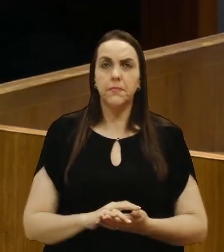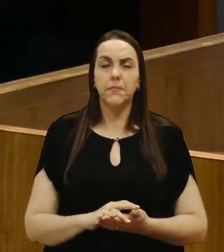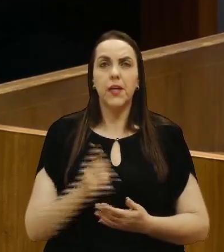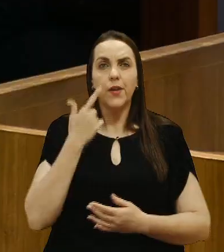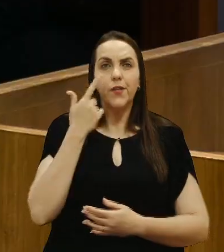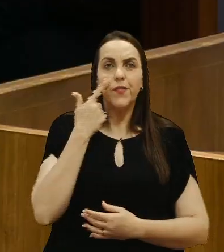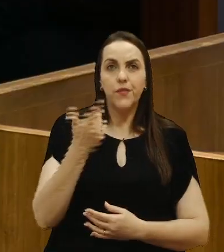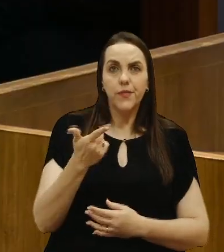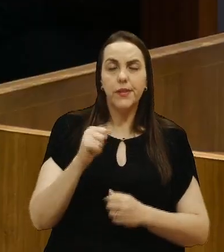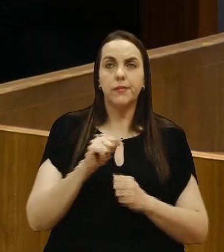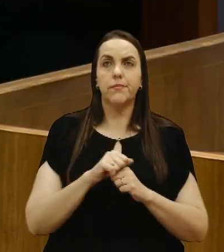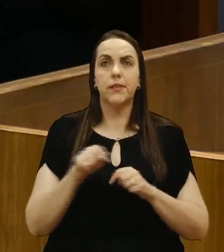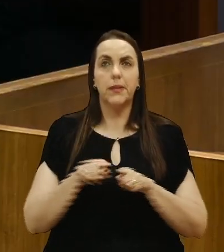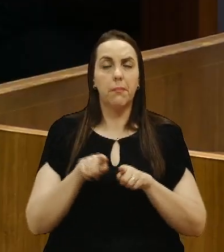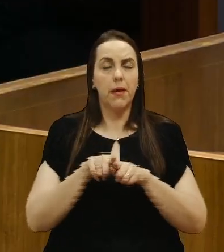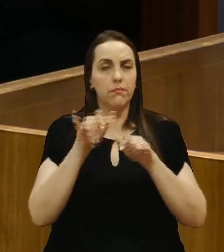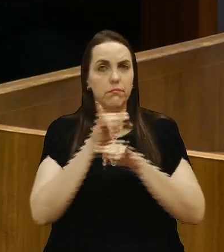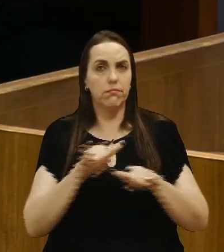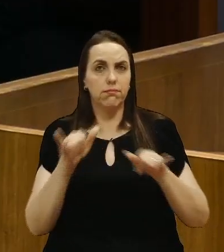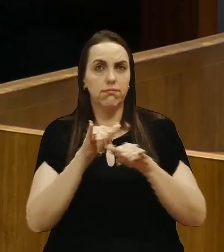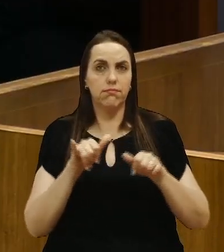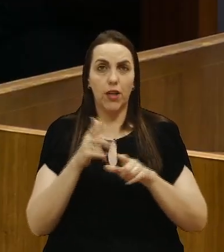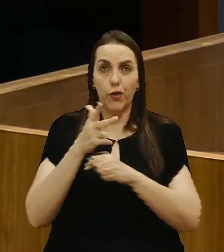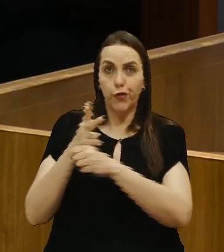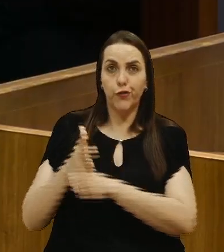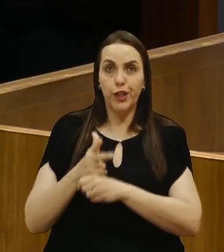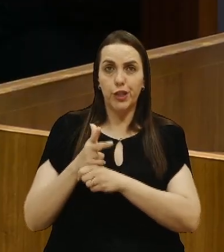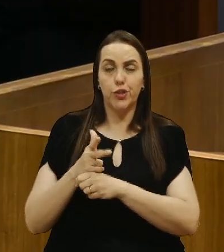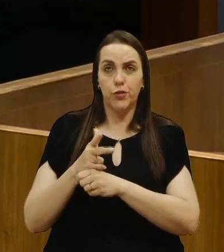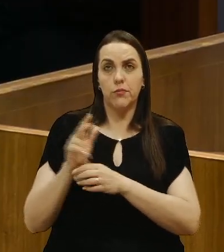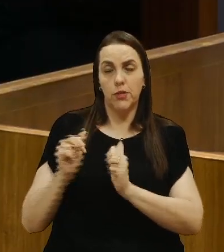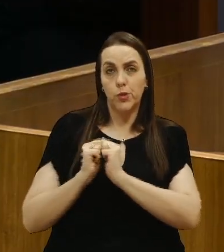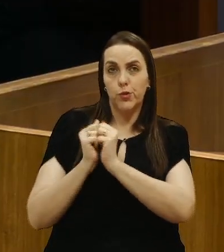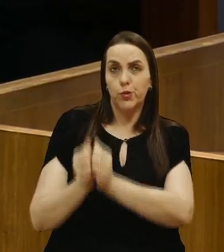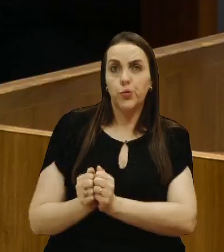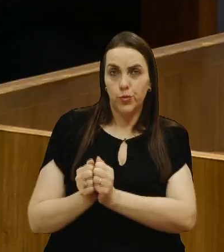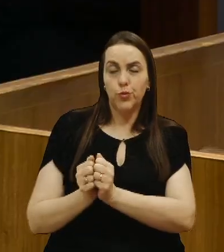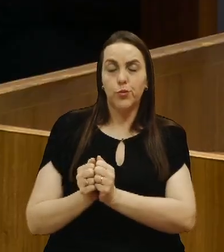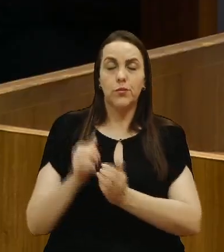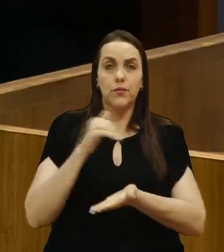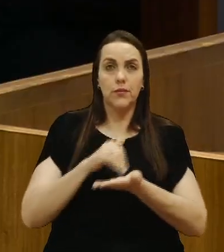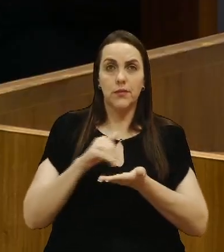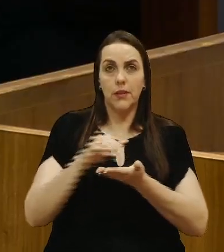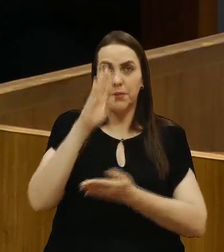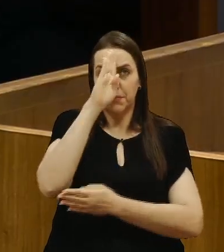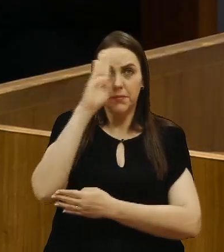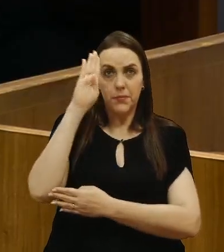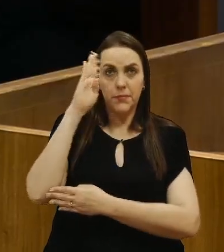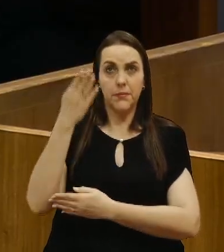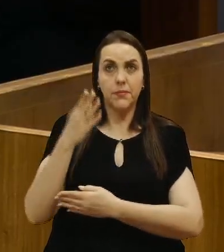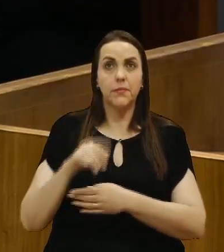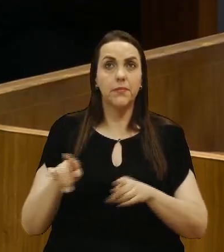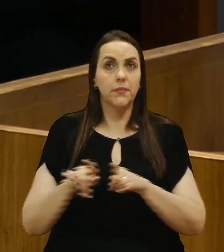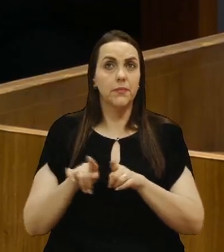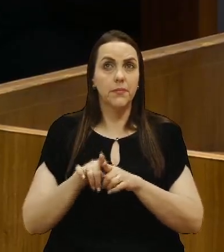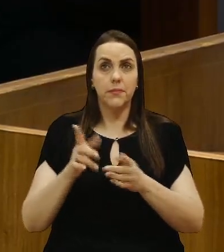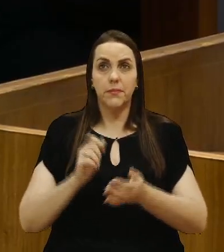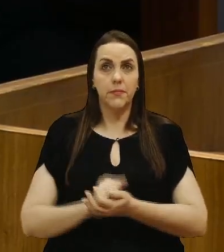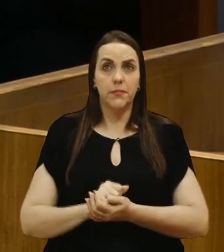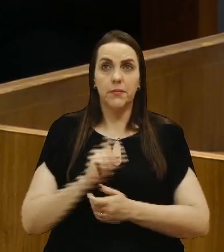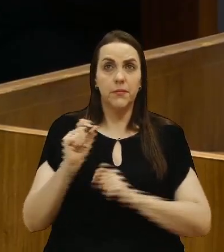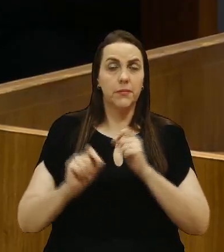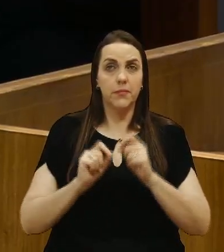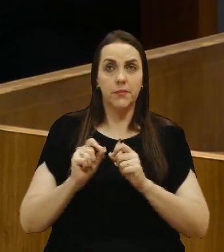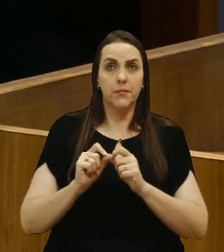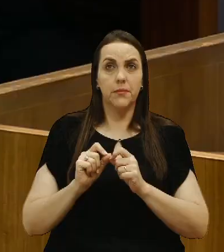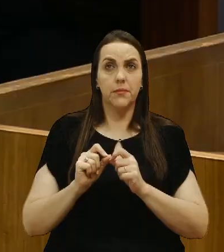a publicação, a divulgação de um vídeo, onde ele apareceu com o secretário Adriano Bressan, e estava presente também o Rodrigo